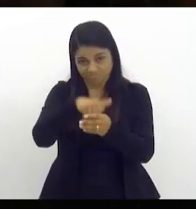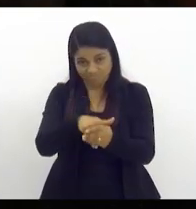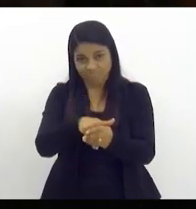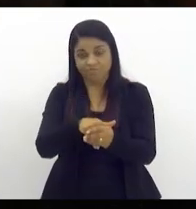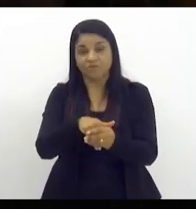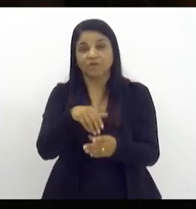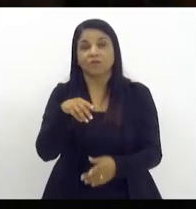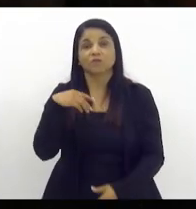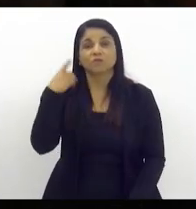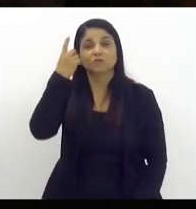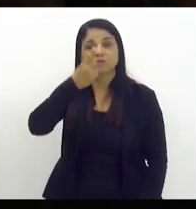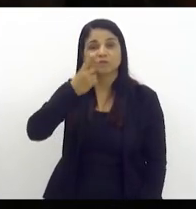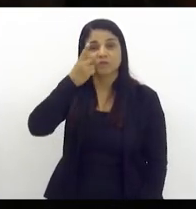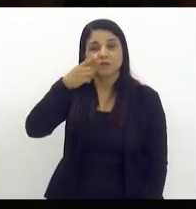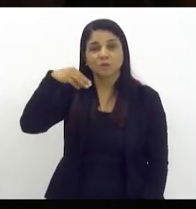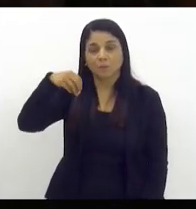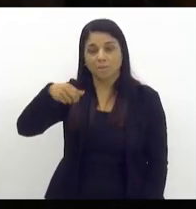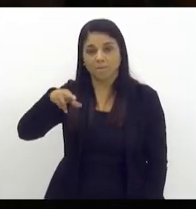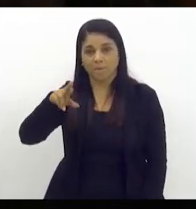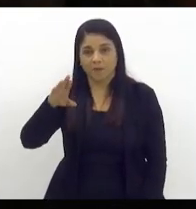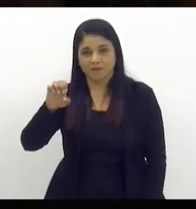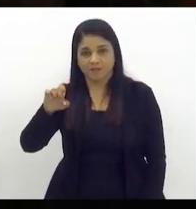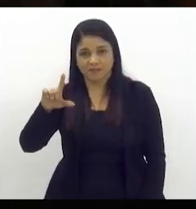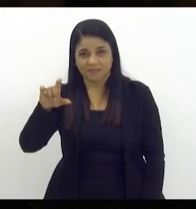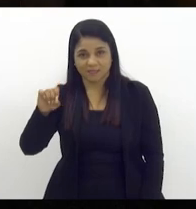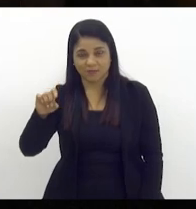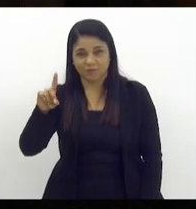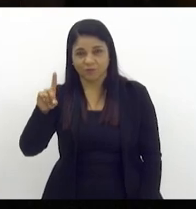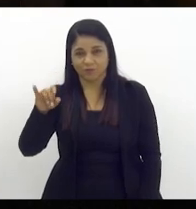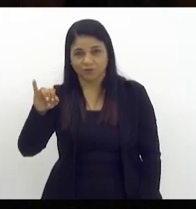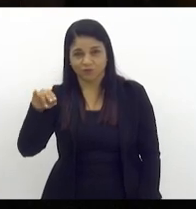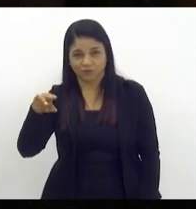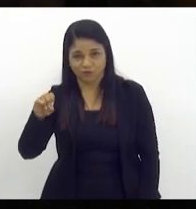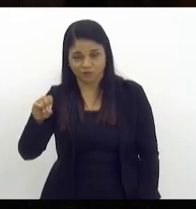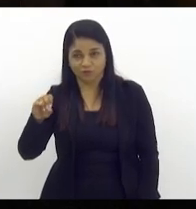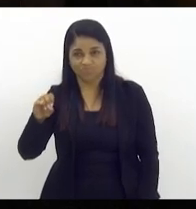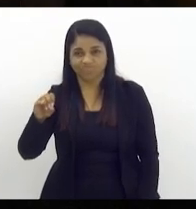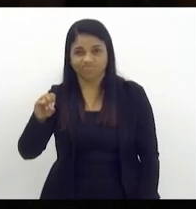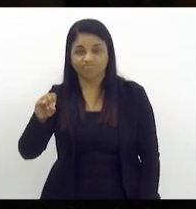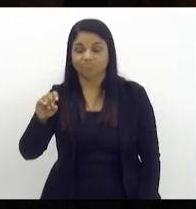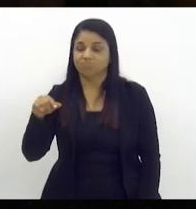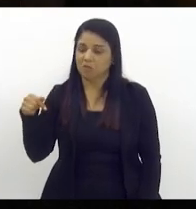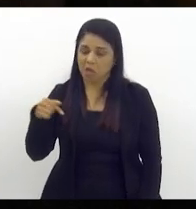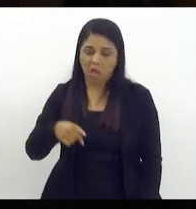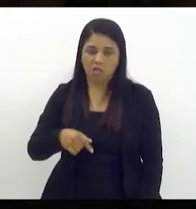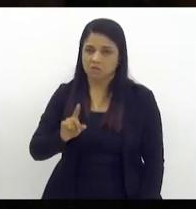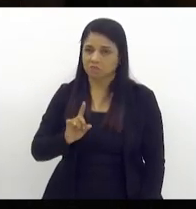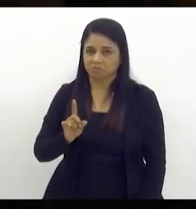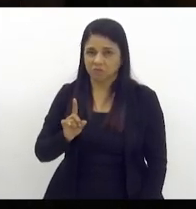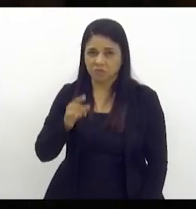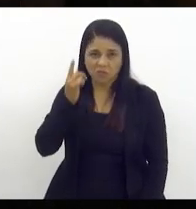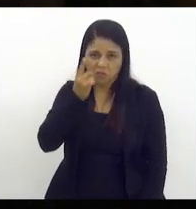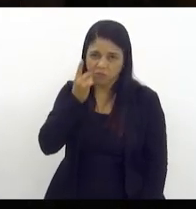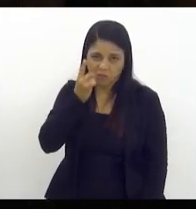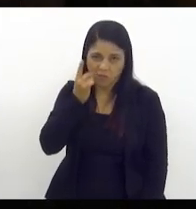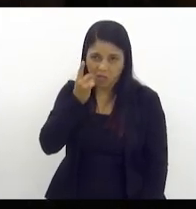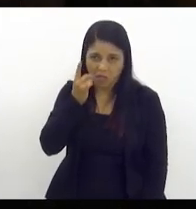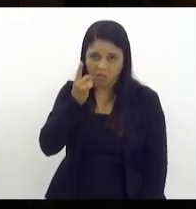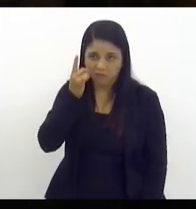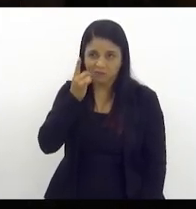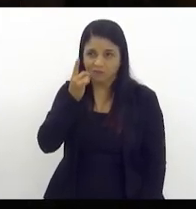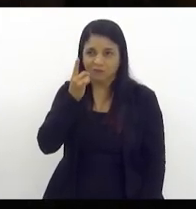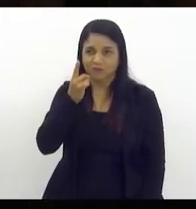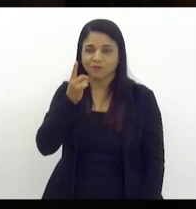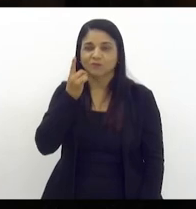digno parlamentar Marcelo Dino ainda não estava no parlamento. Estava na vereança